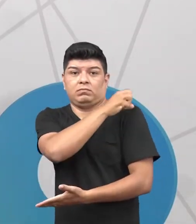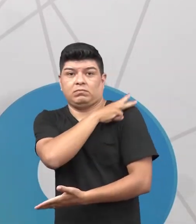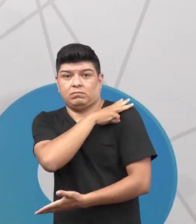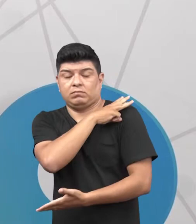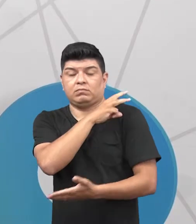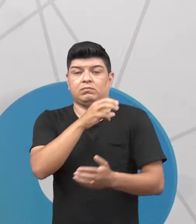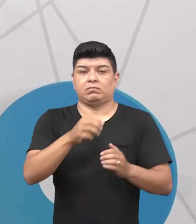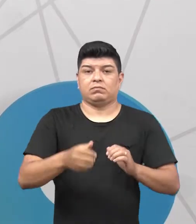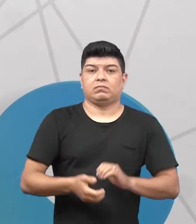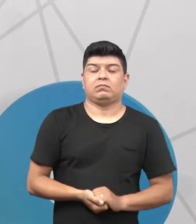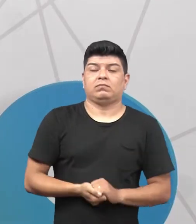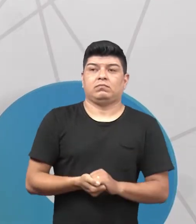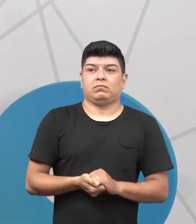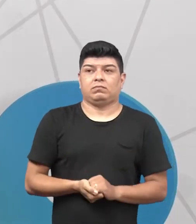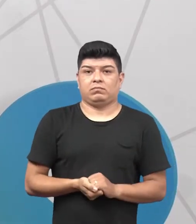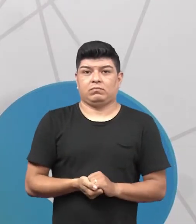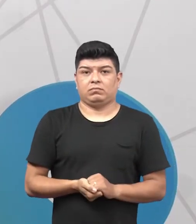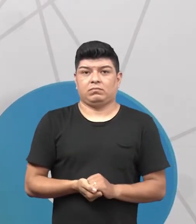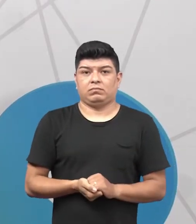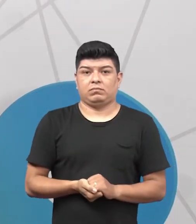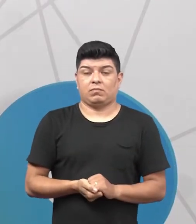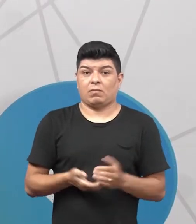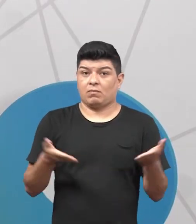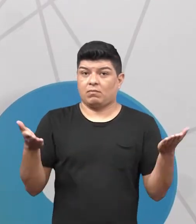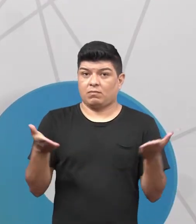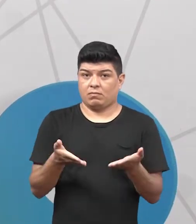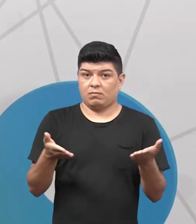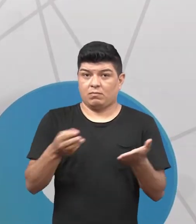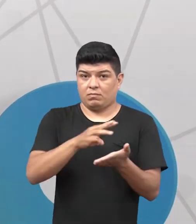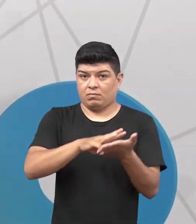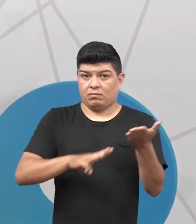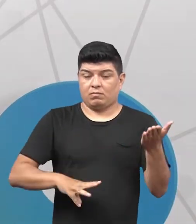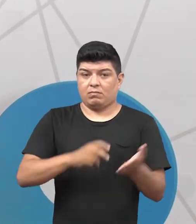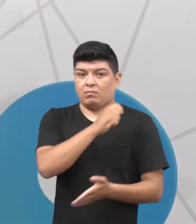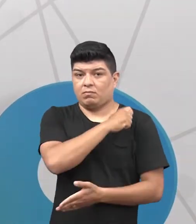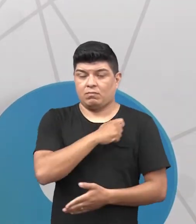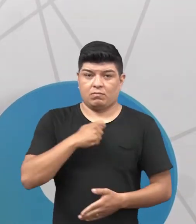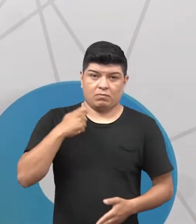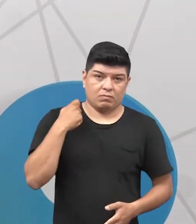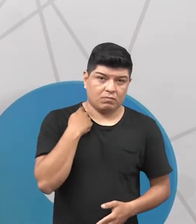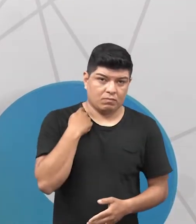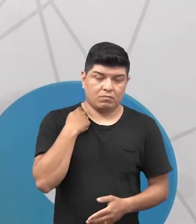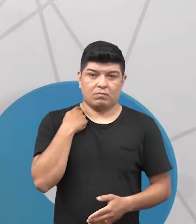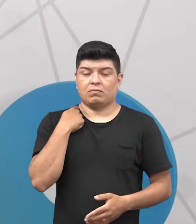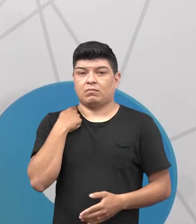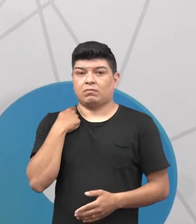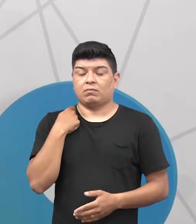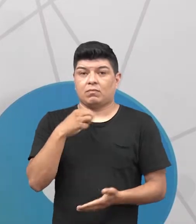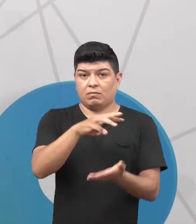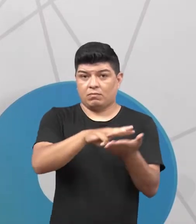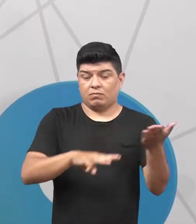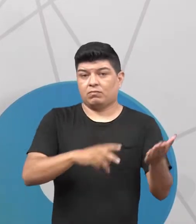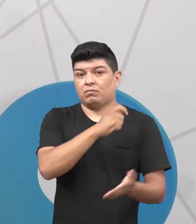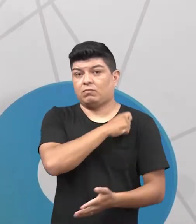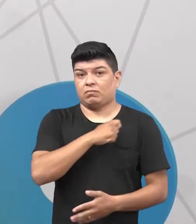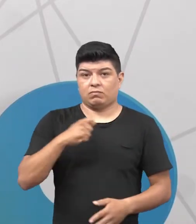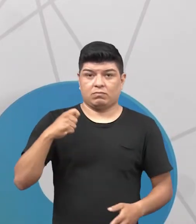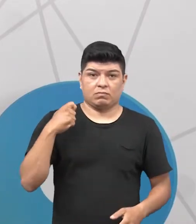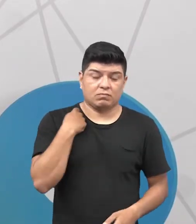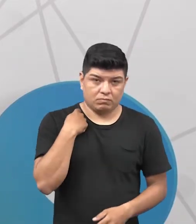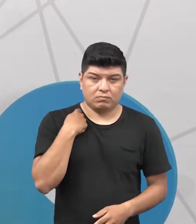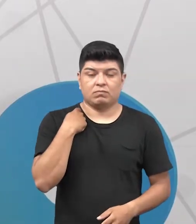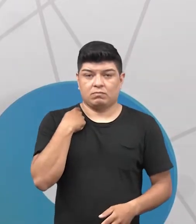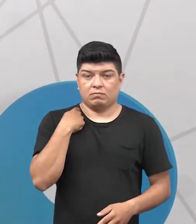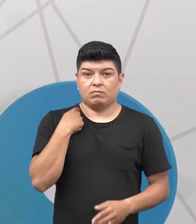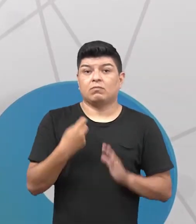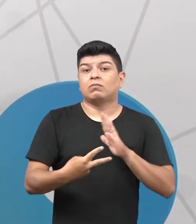ensino médio, num primeiro momento, o método socrático. Método socrático quer dizer o